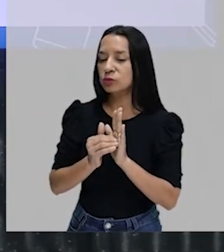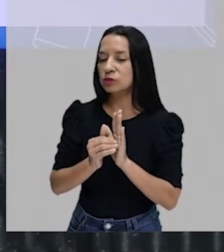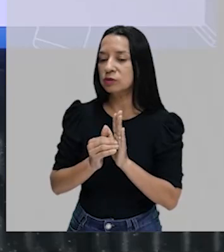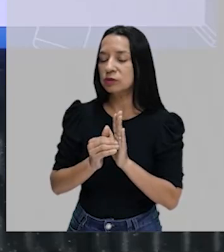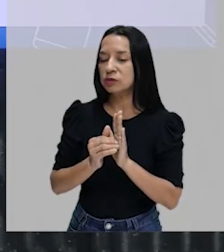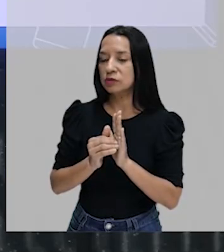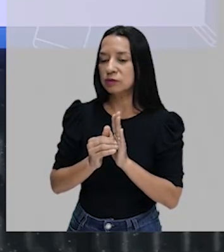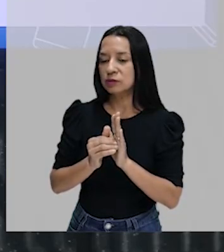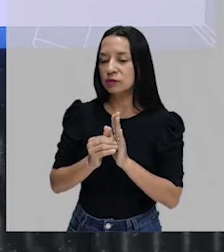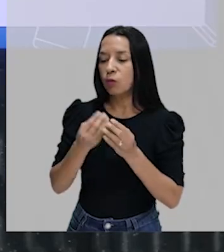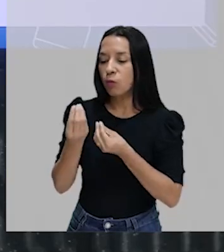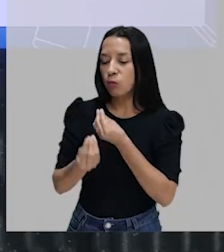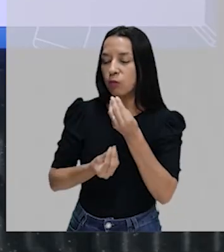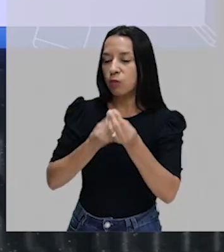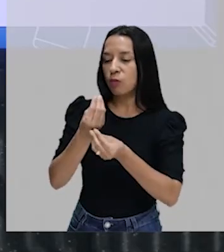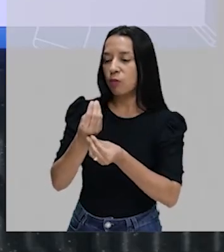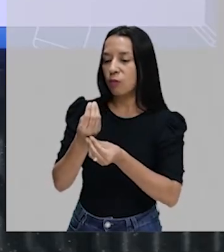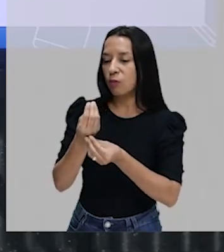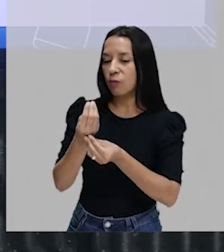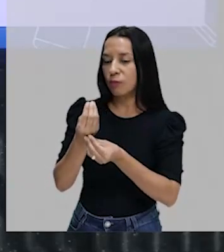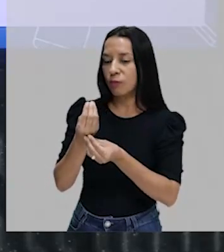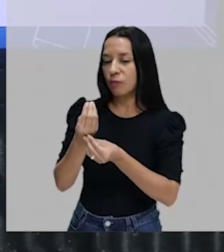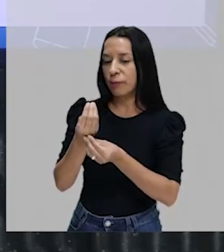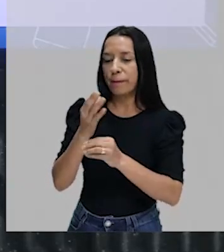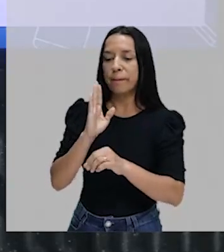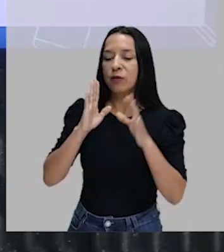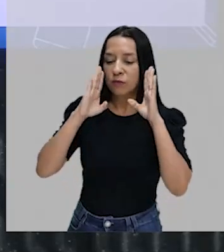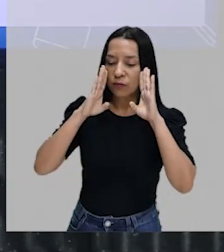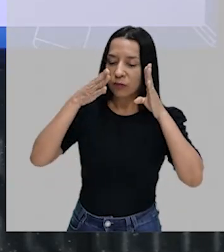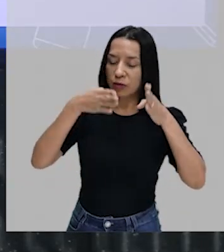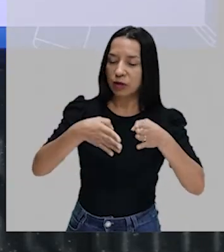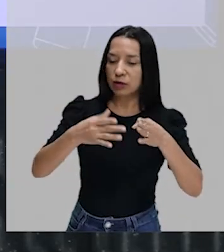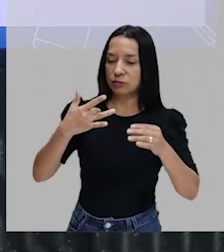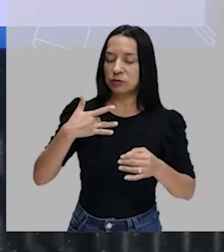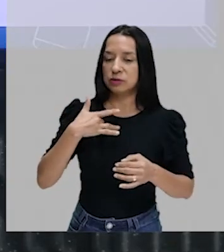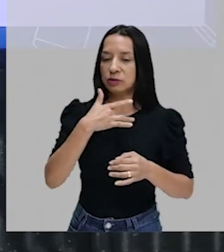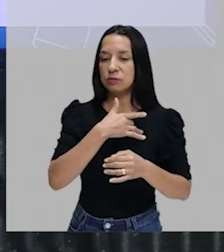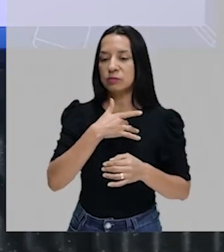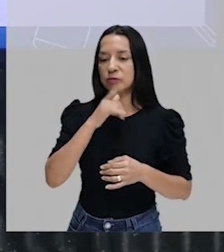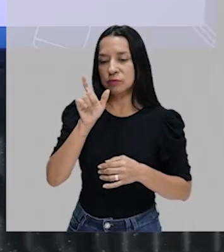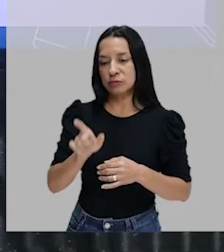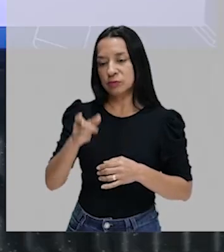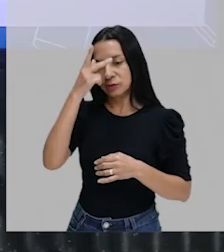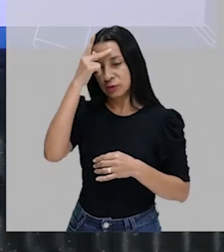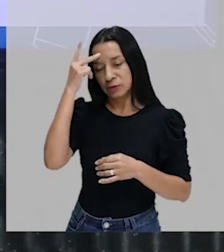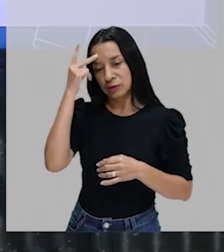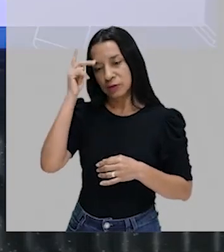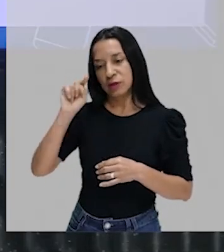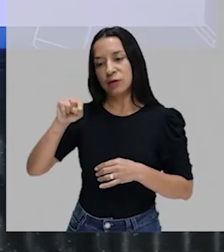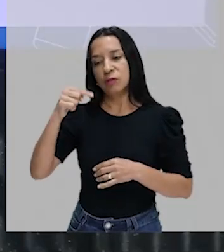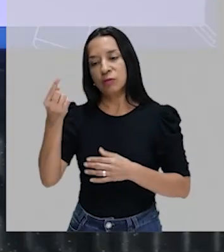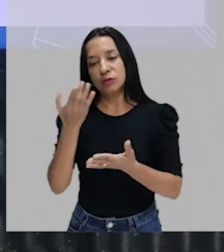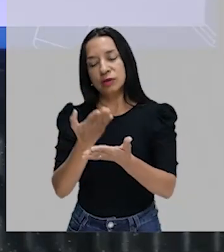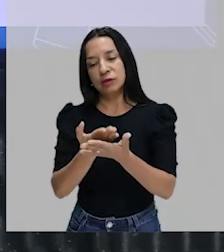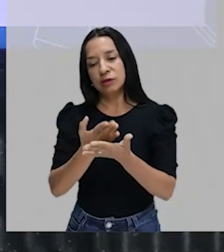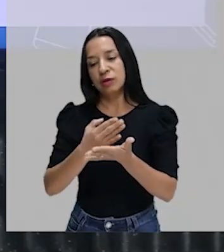praticado como uma forma de busca de quê? De saúde do indivíduo. próxima aula nós iremos